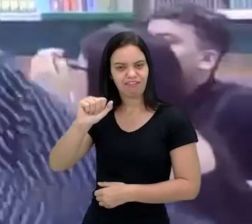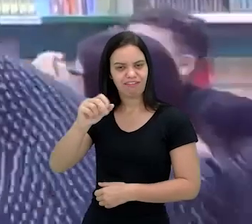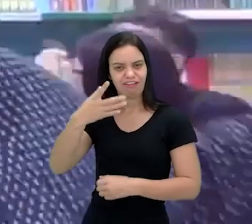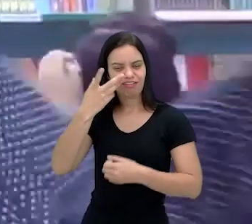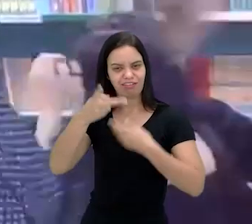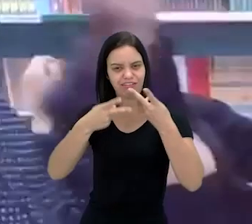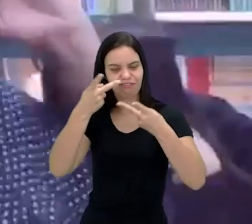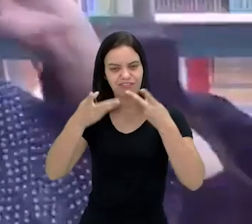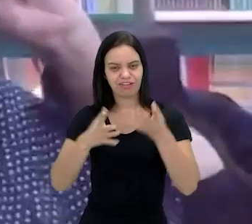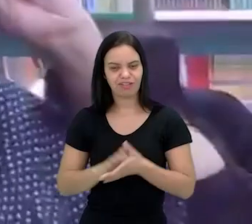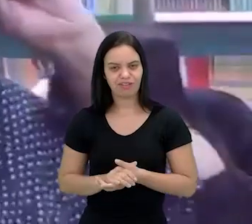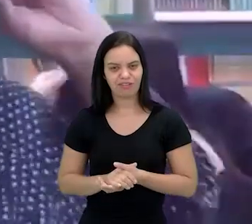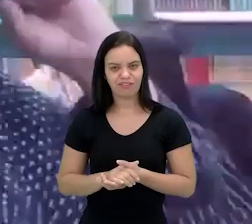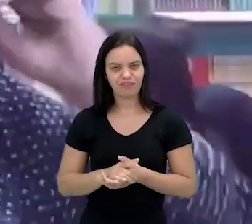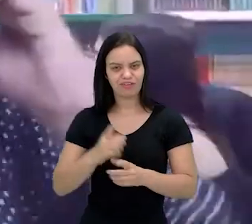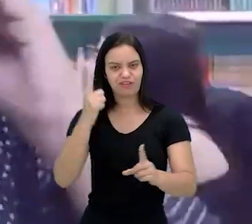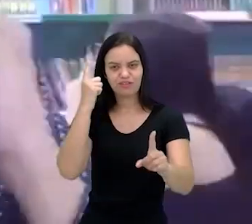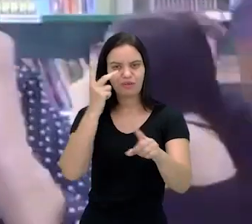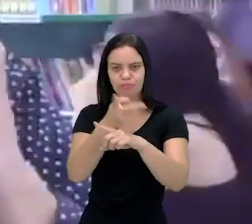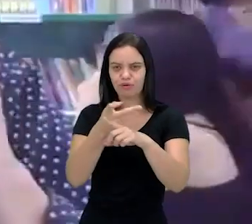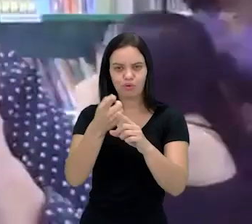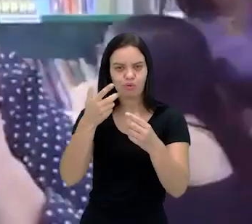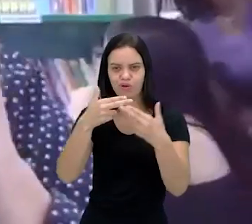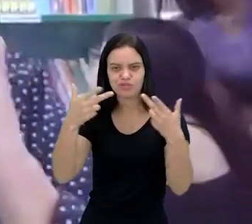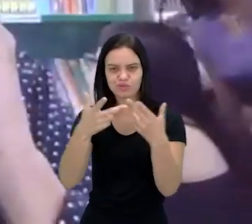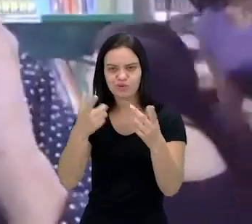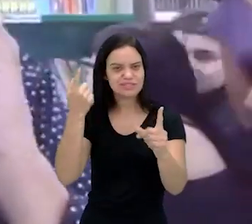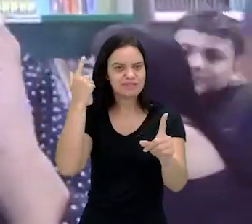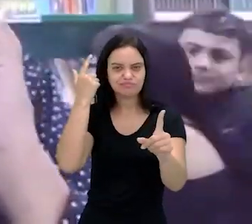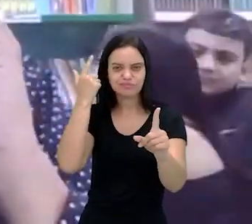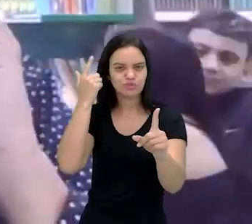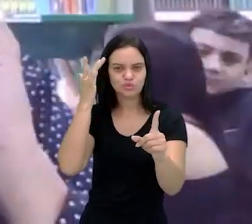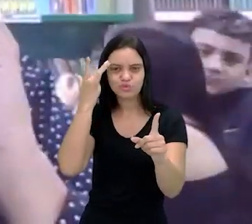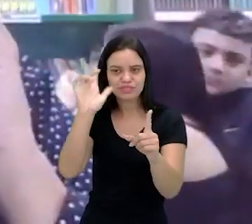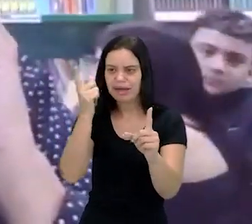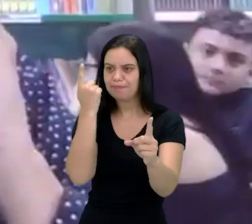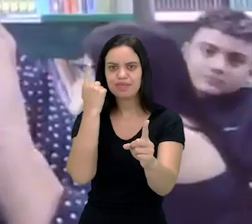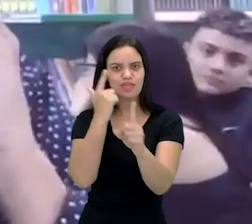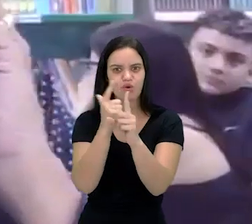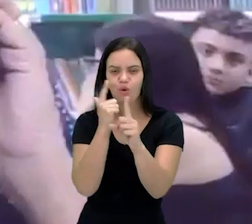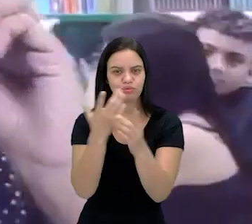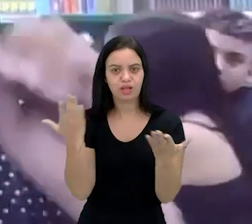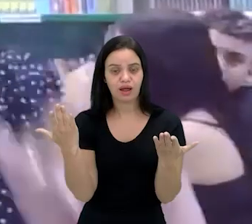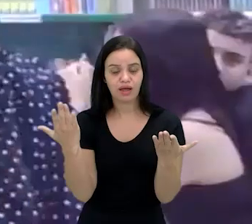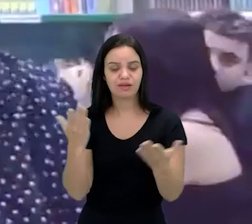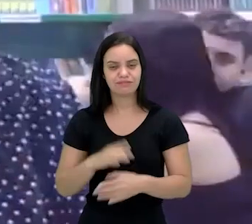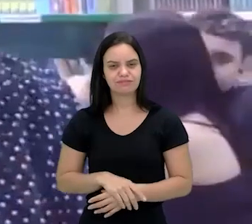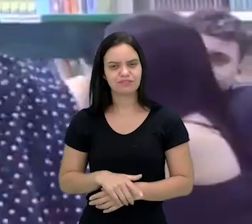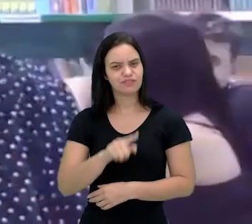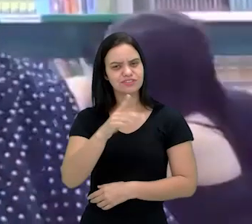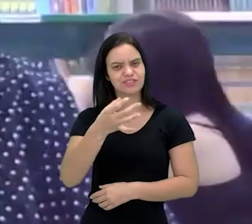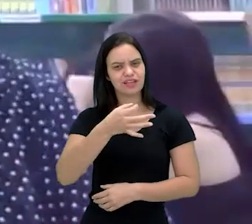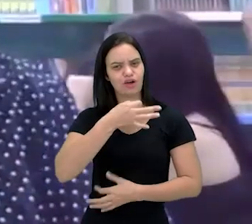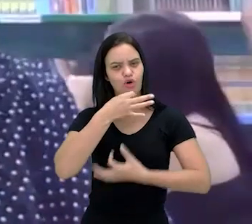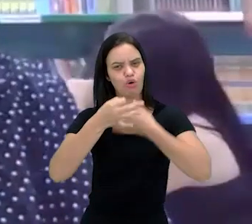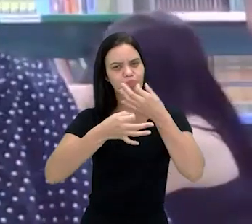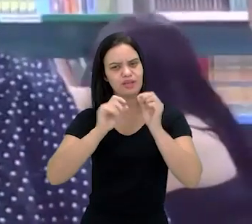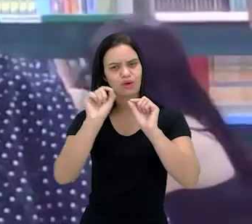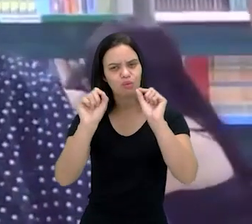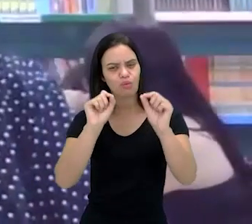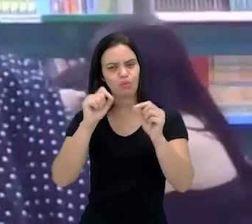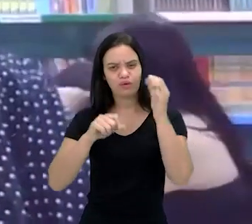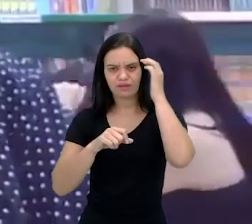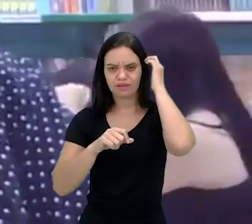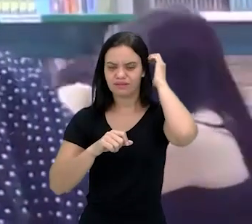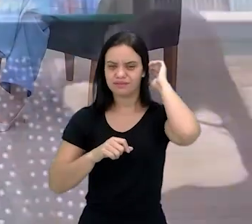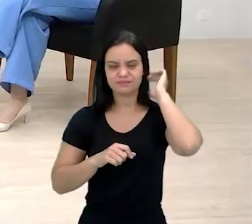tem uma expectativa de uma coisa que a gente nem sabe onde está, ou nem sabe onde está em nós, né? Além do romance, observando